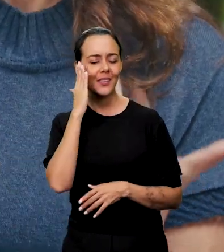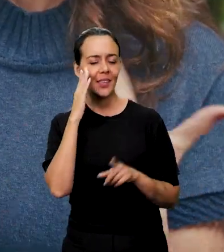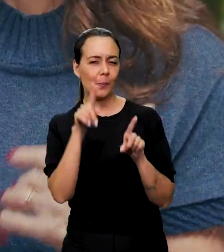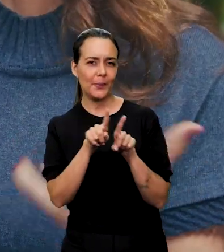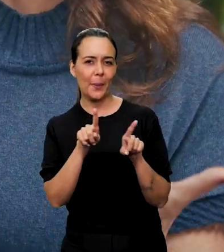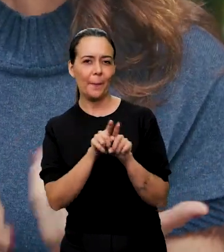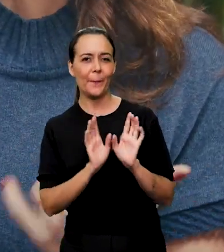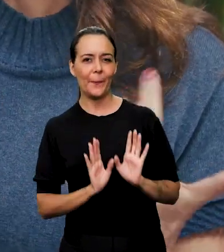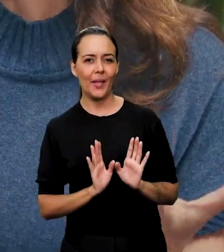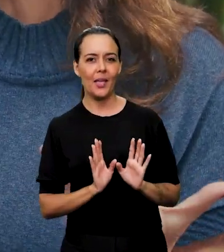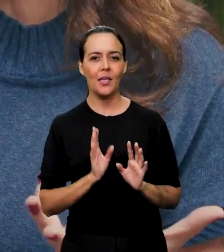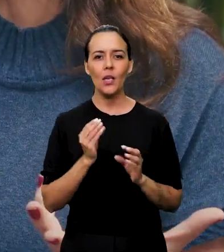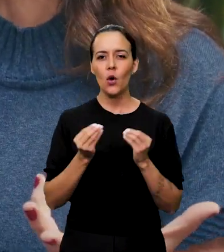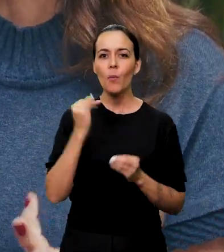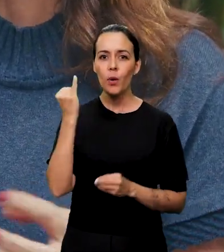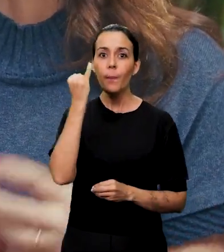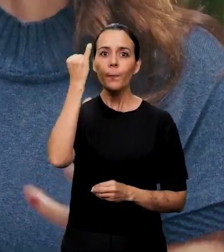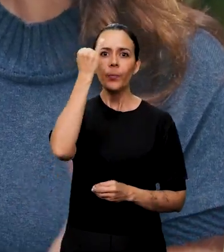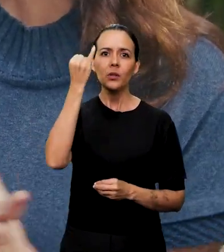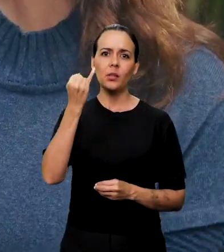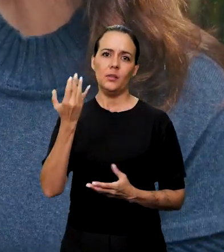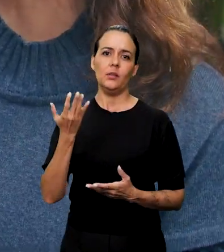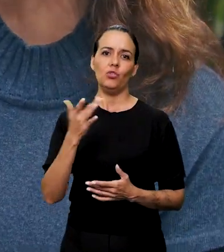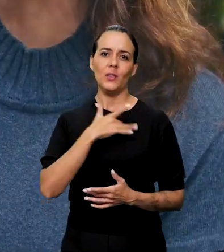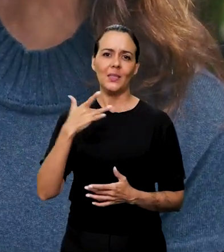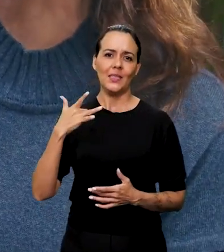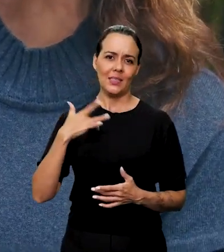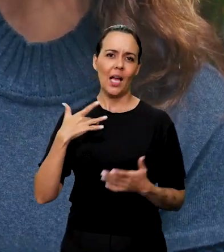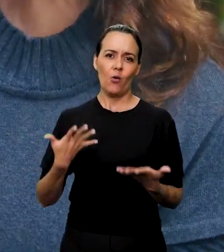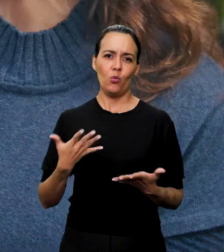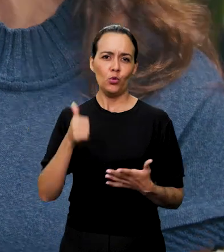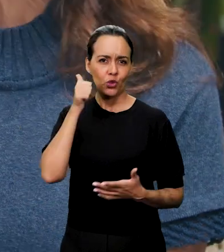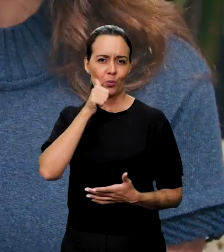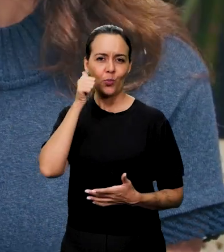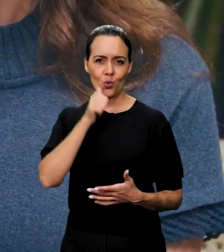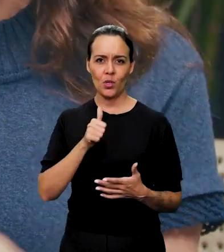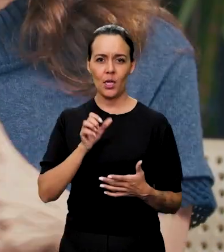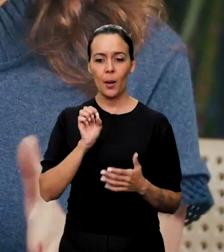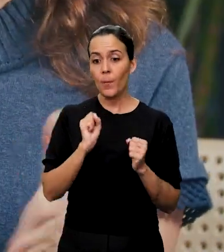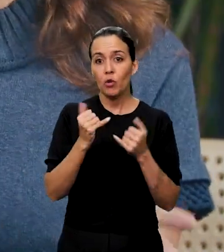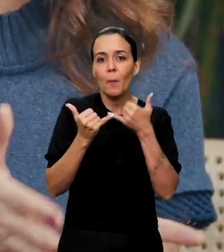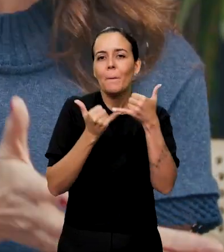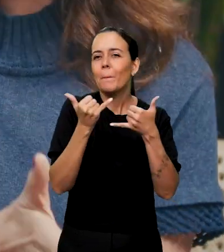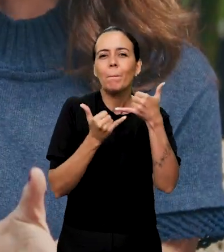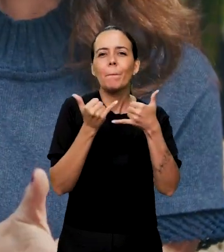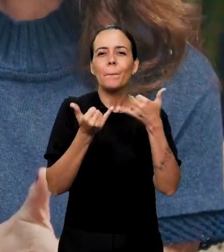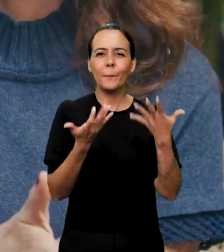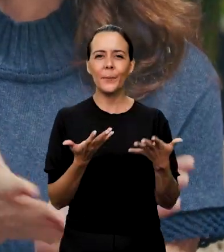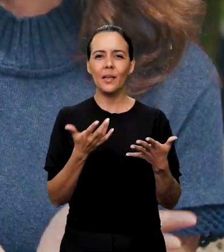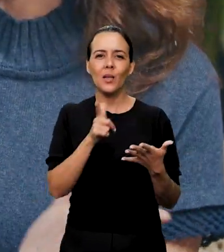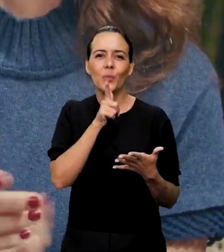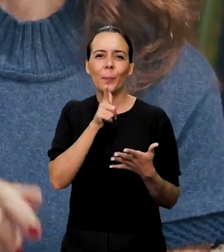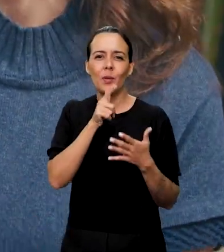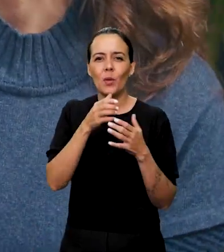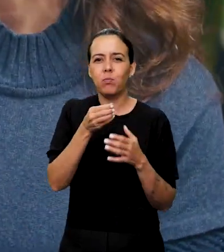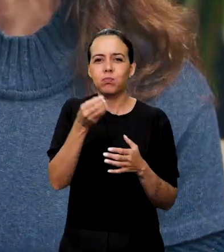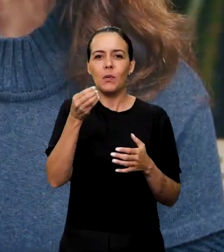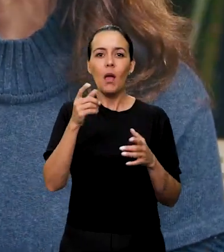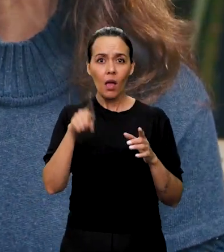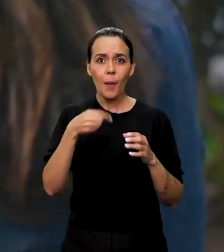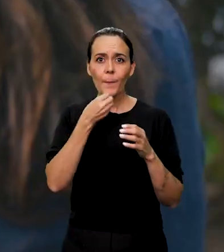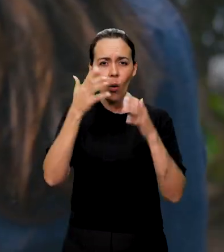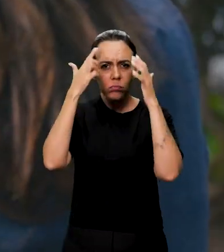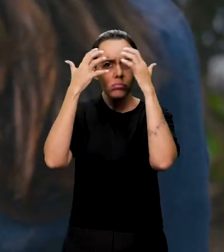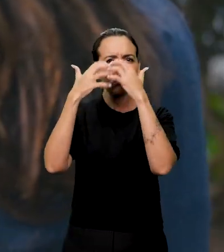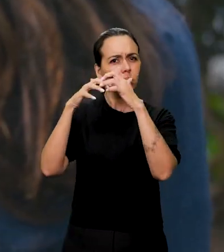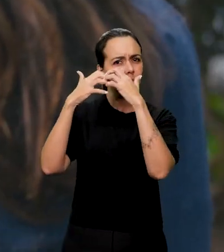importante, às vezes, para a saúde íntima da mulher, essa coisa dos brinquedinhos eróticos. Pode ser só um brinquedo, como pode ser uma coisa curativa, né? Terapêutica. Exatamente,